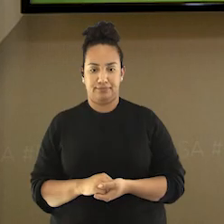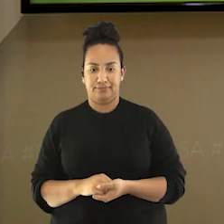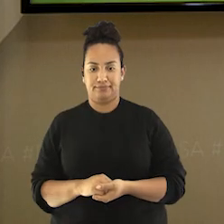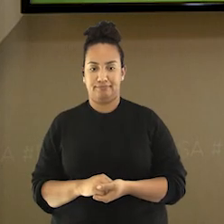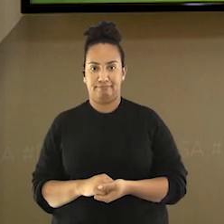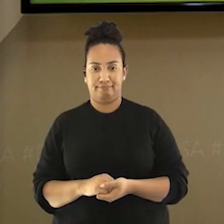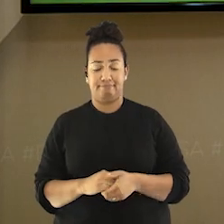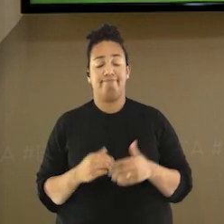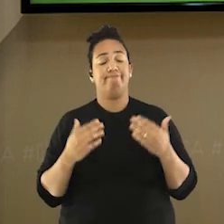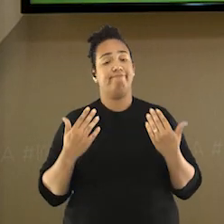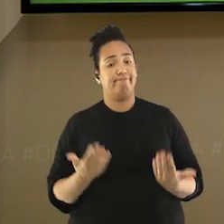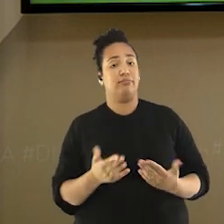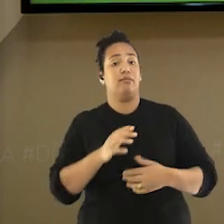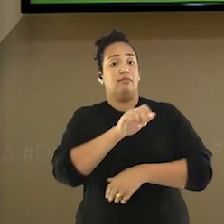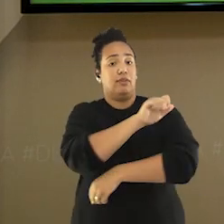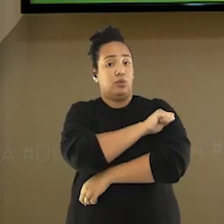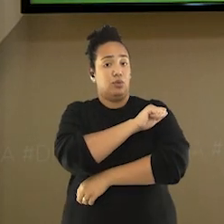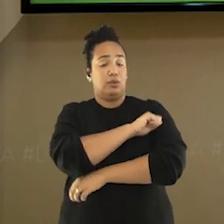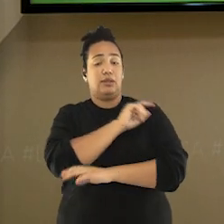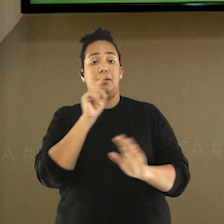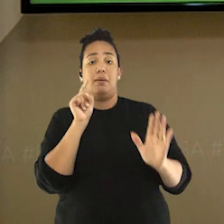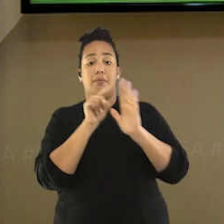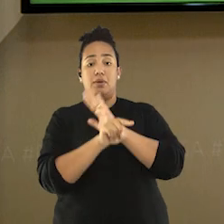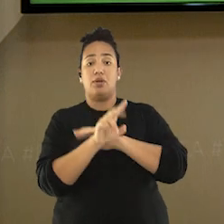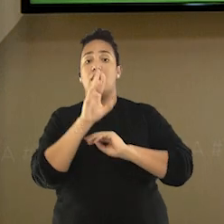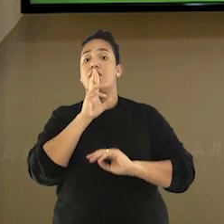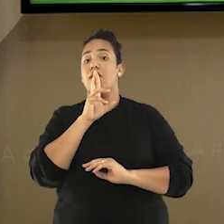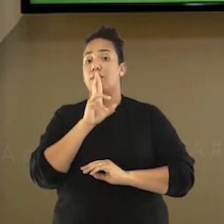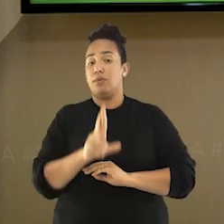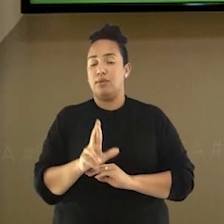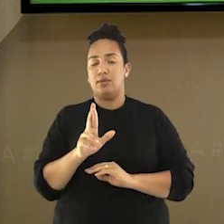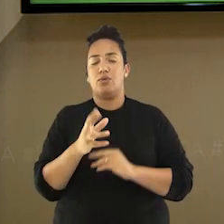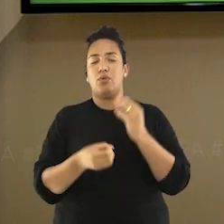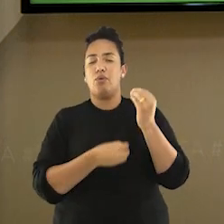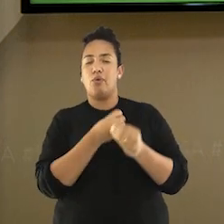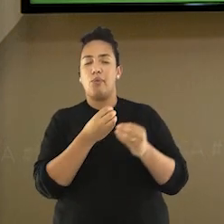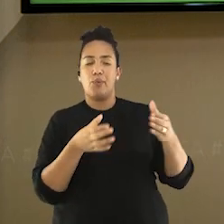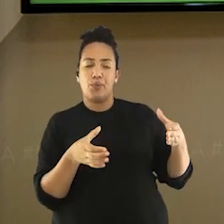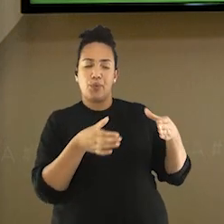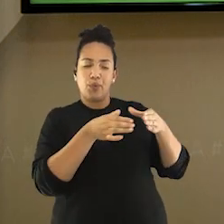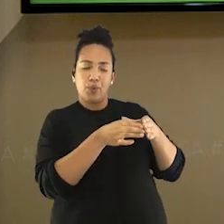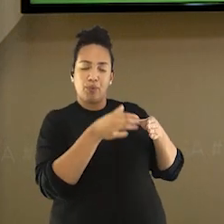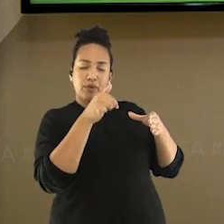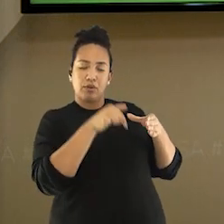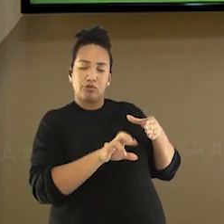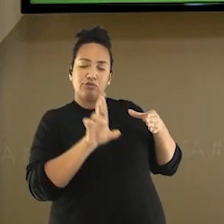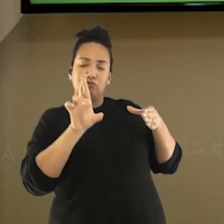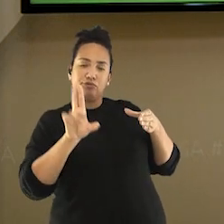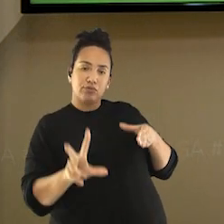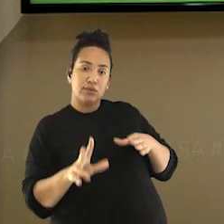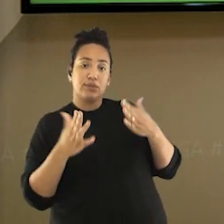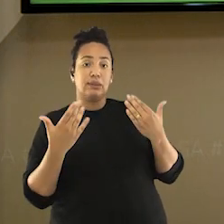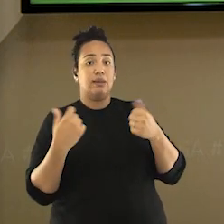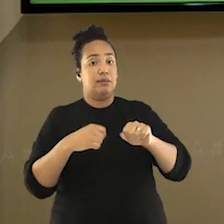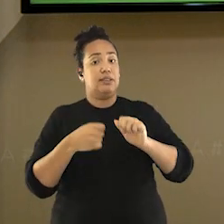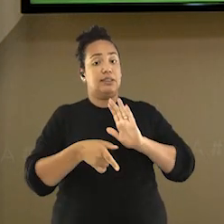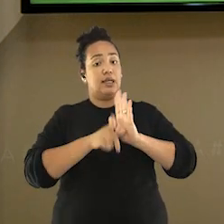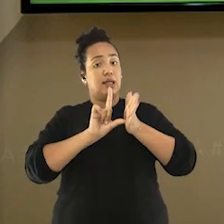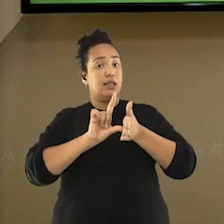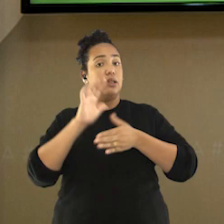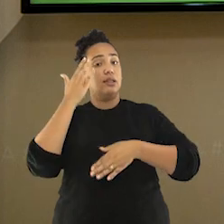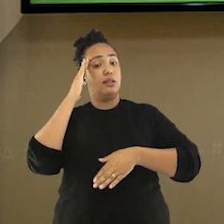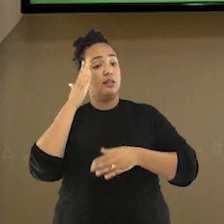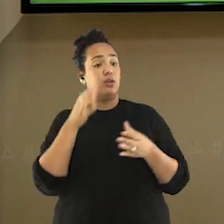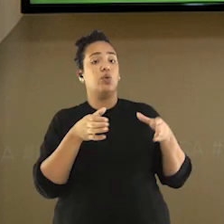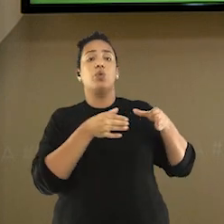Bem, estudantes, para respondermos a nossa pergunta, saber como diferenciar um artrópode de outro, o ideal é entendermos antes